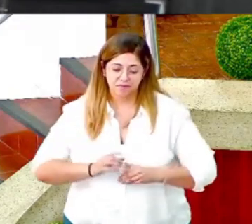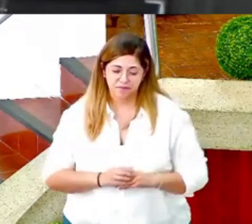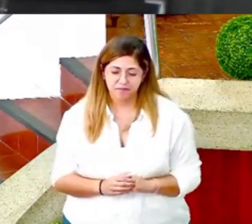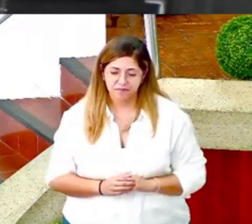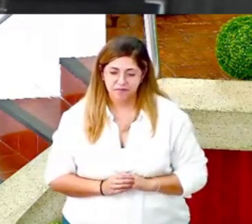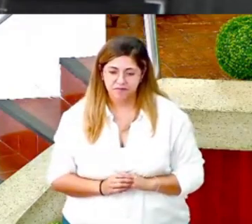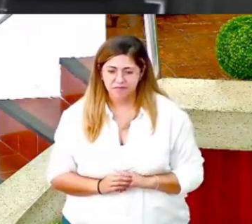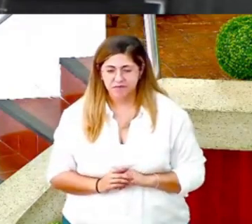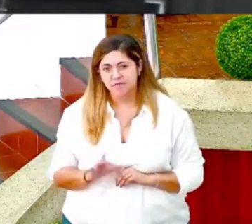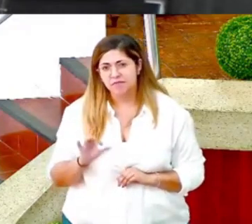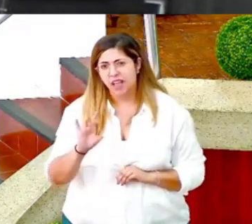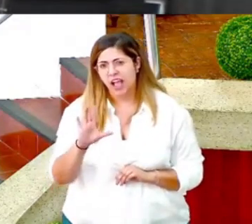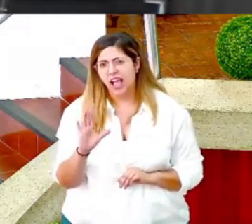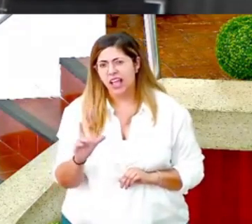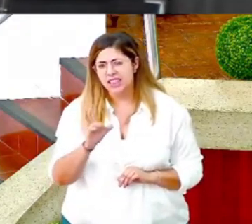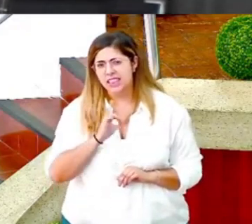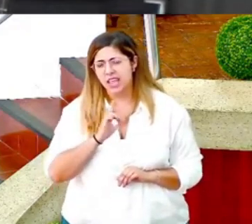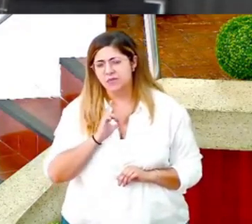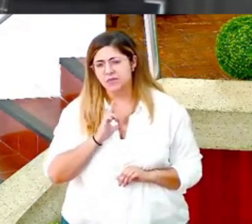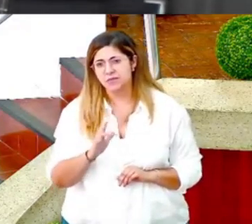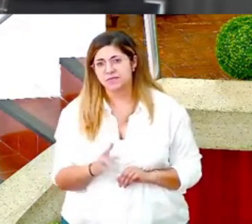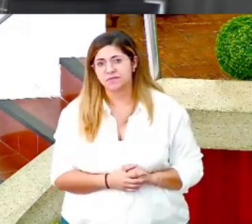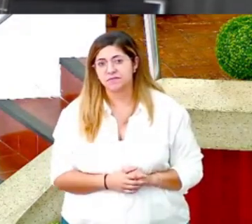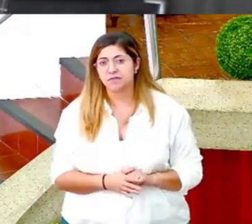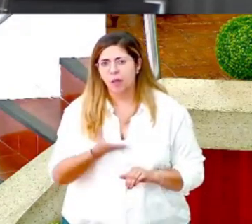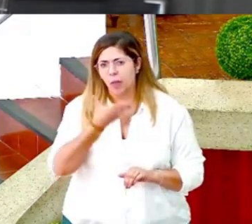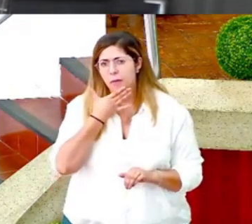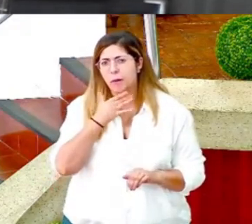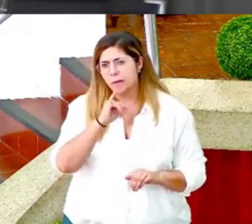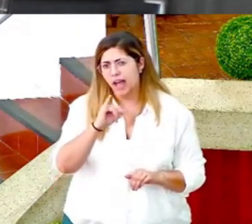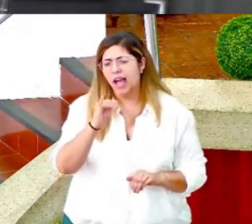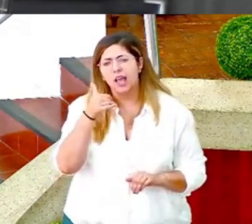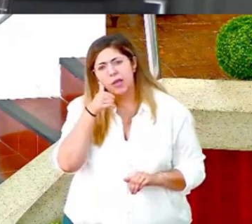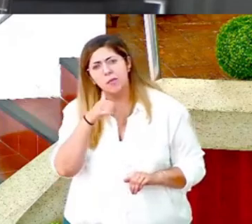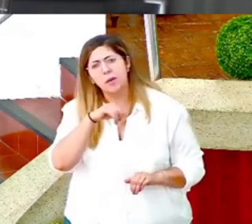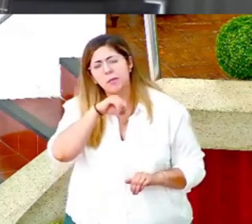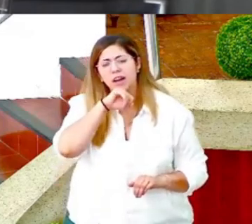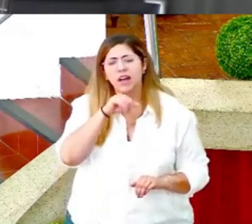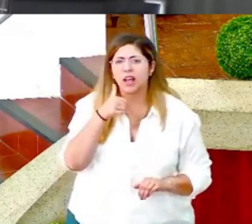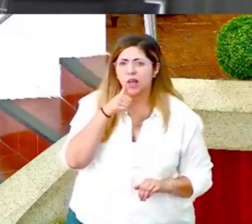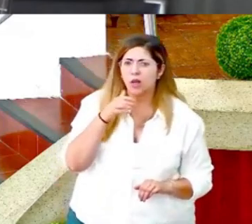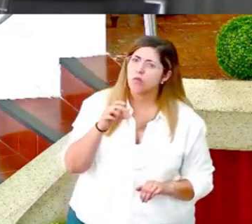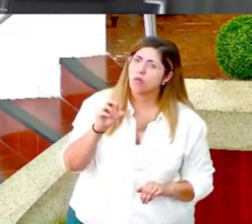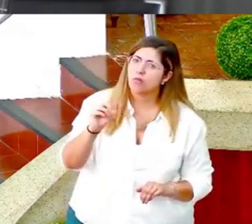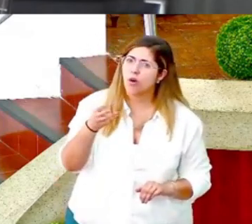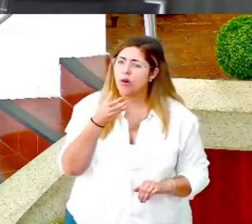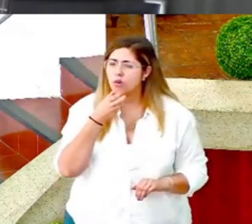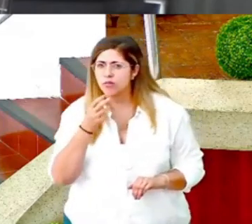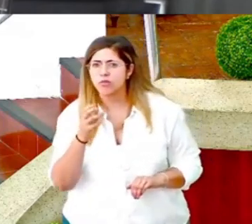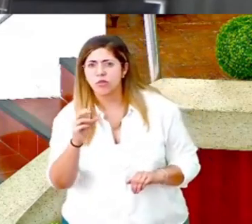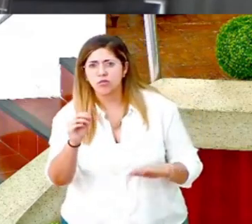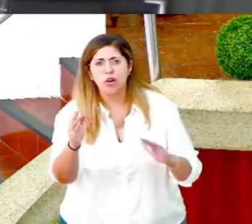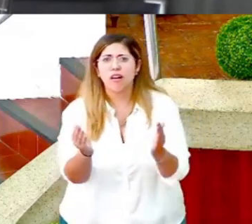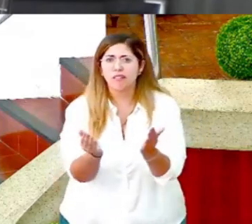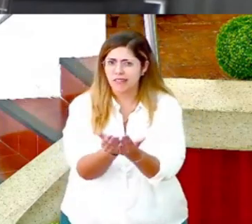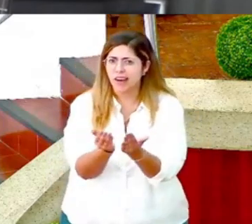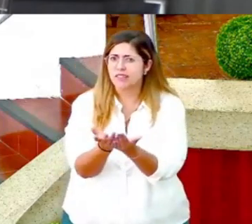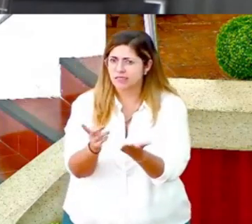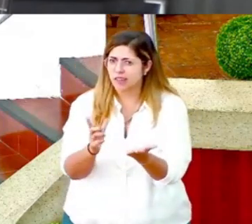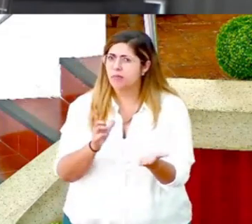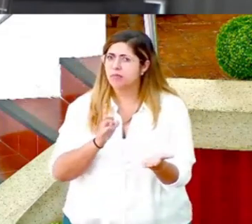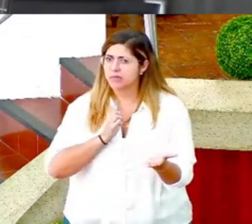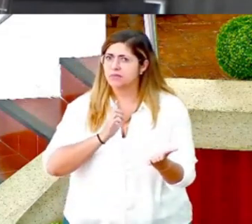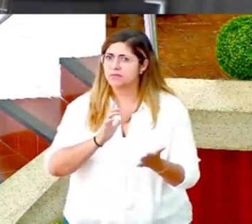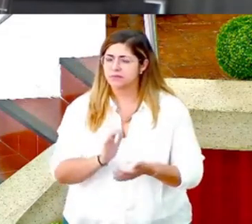Alguns de nós têm o privilégio de ter pais cristãos, avós cristãos, outros não.